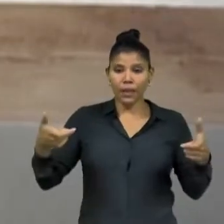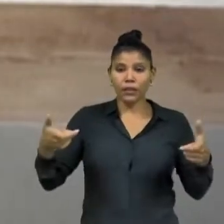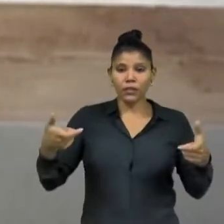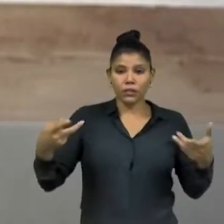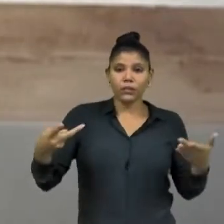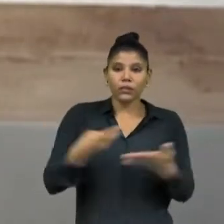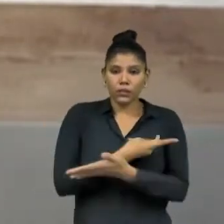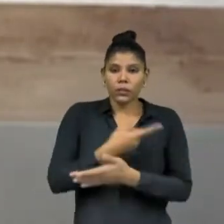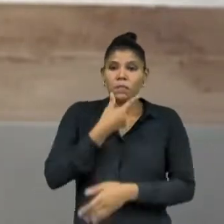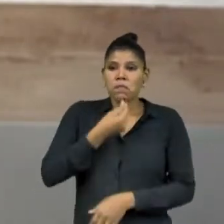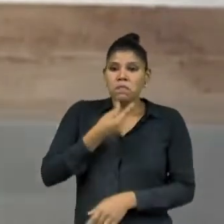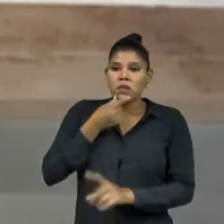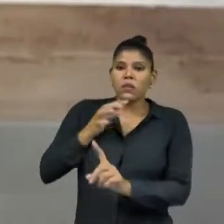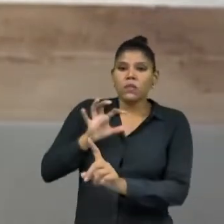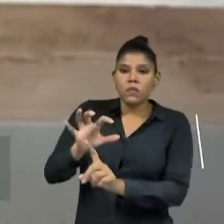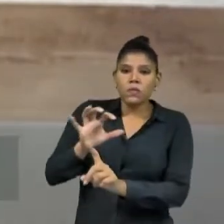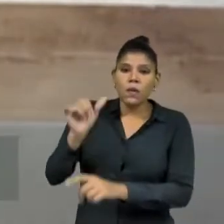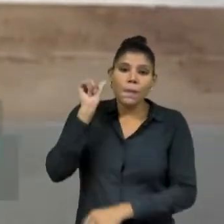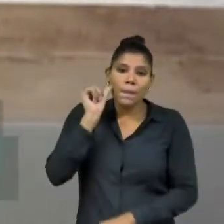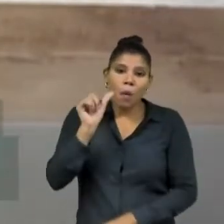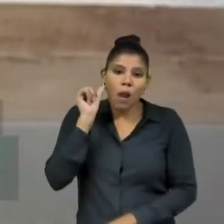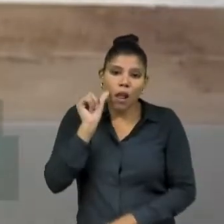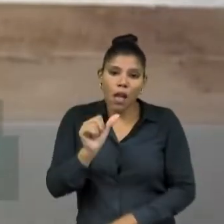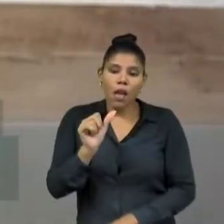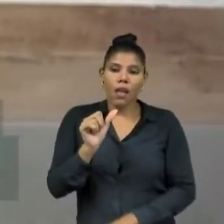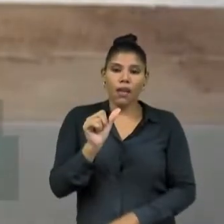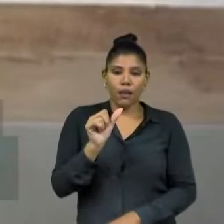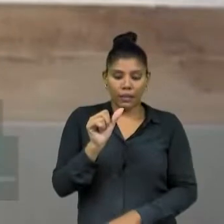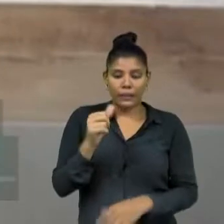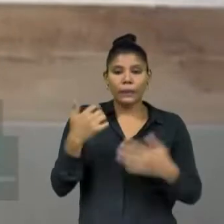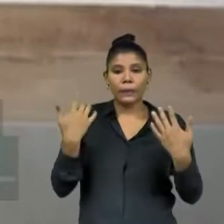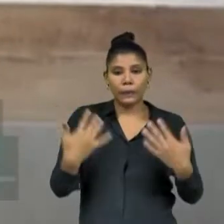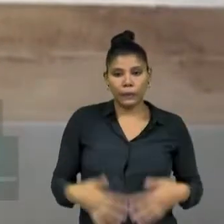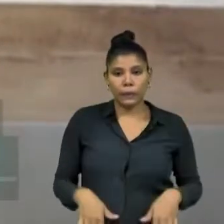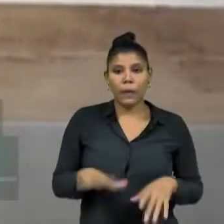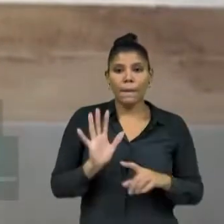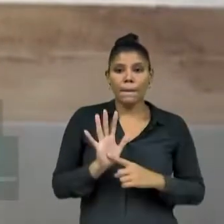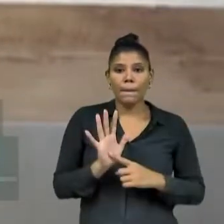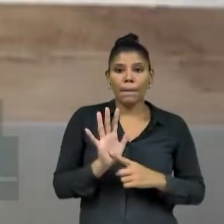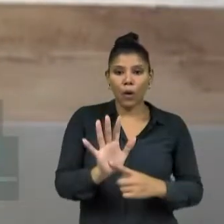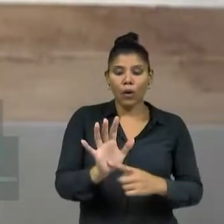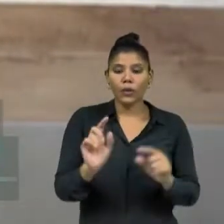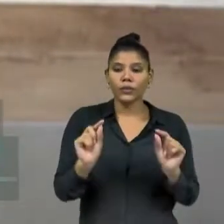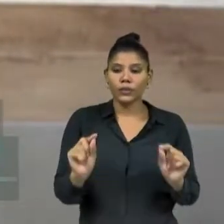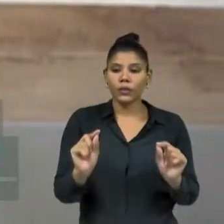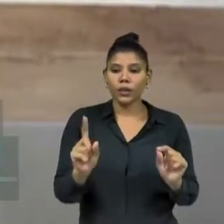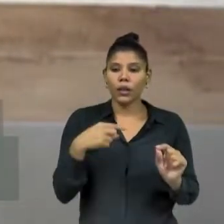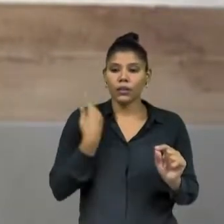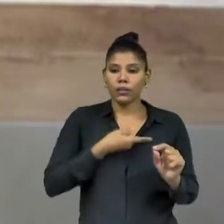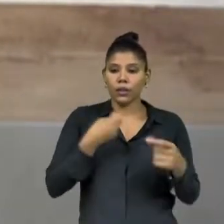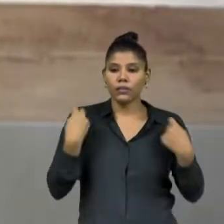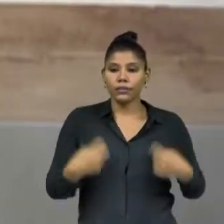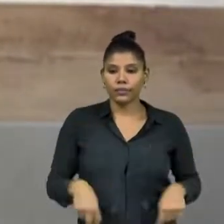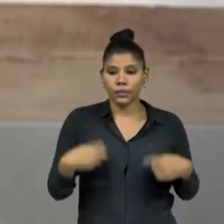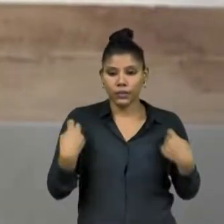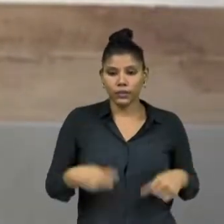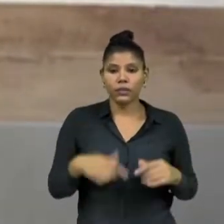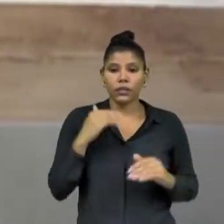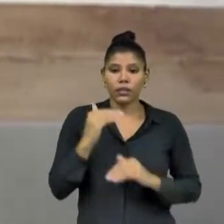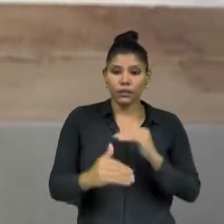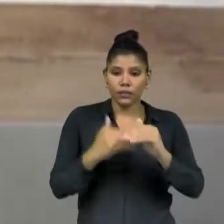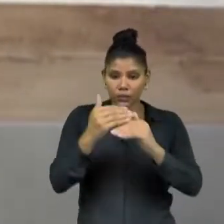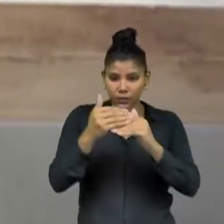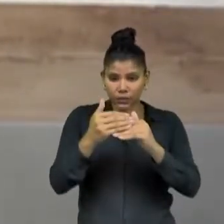contra nós mulheres, no âmbito do trabalho, só demonstra o quanto nós precisamos avançar nas discussões de igualdade